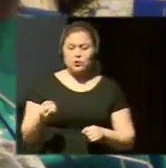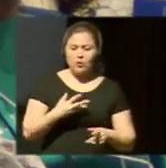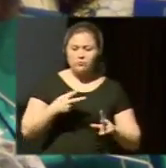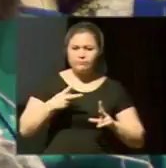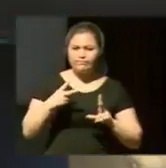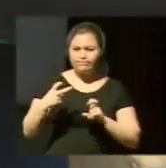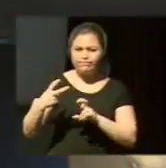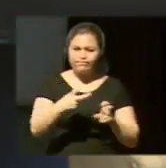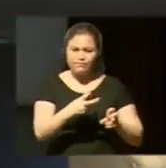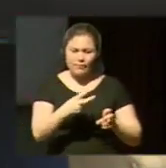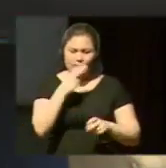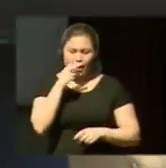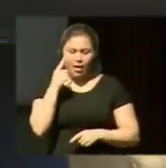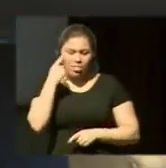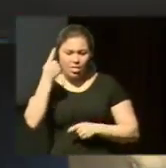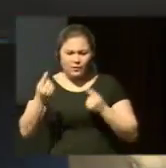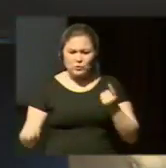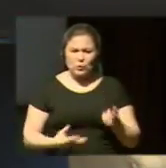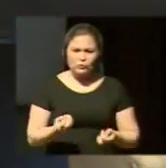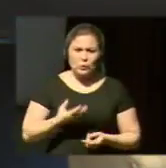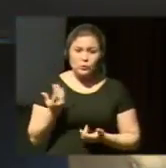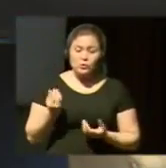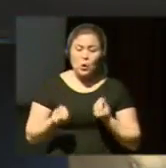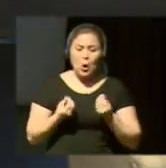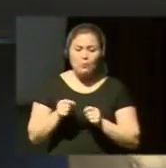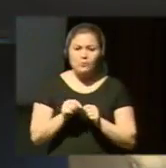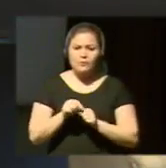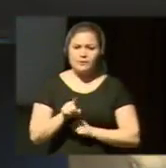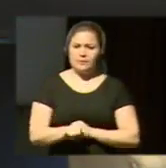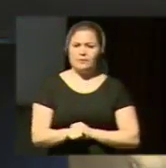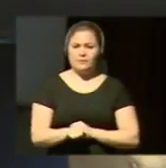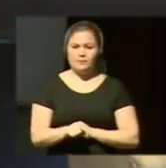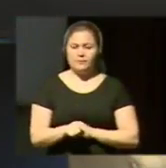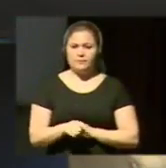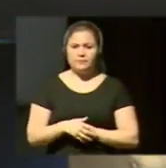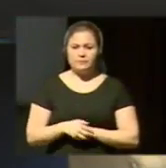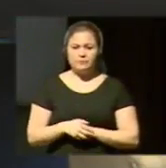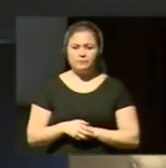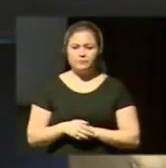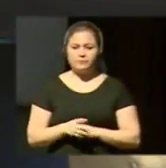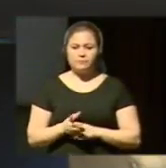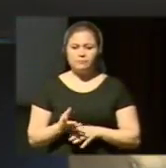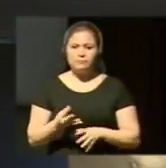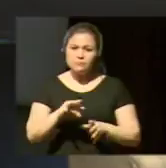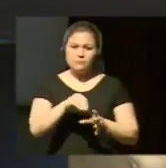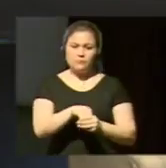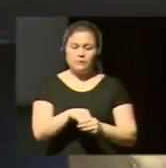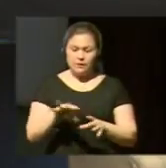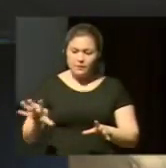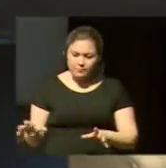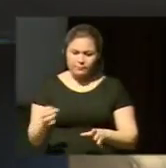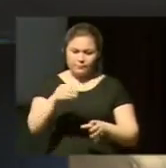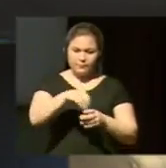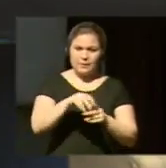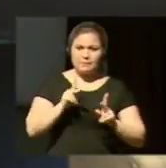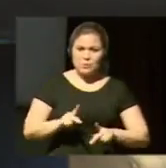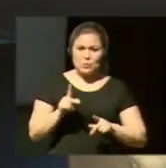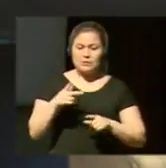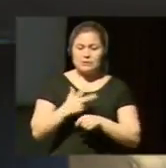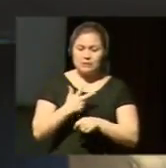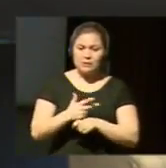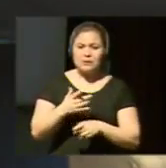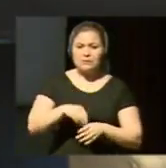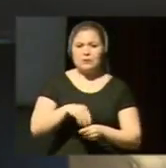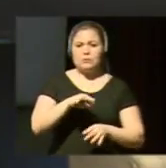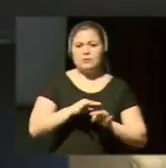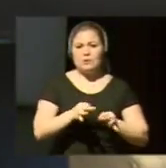concepções, ideias inteiramente novas de como se pode fazer com que introduzir as pessoas de idade na tecnologia. E para